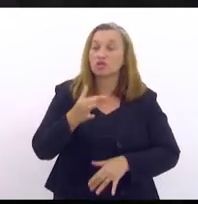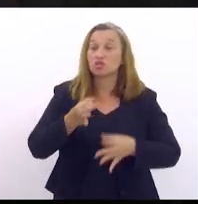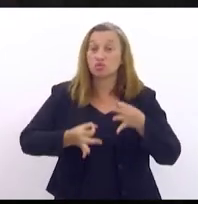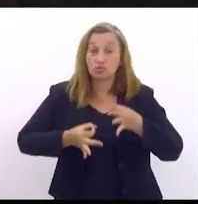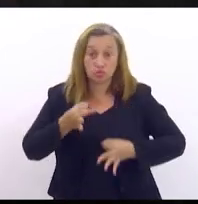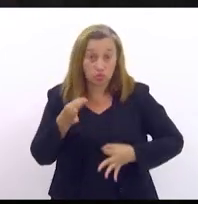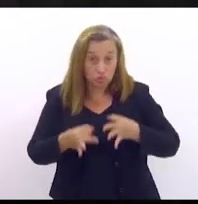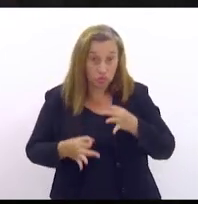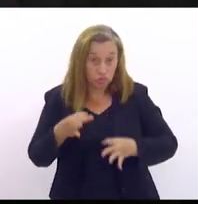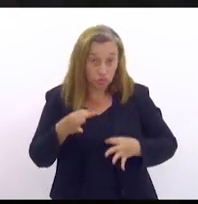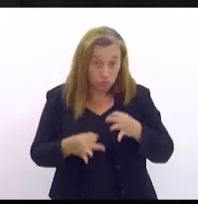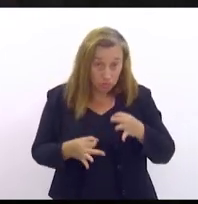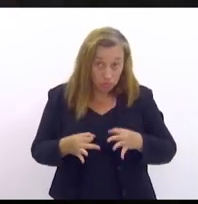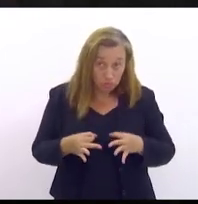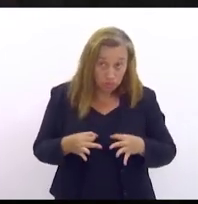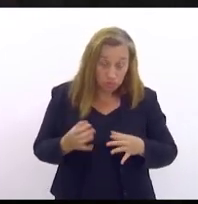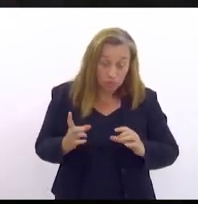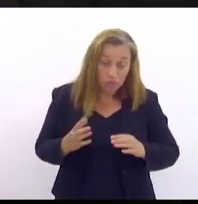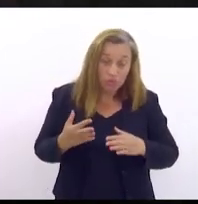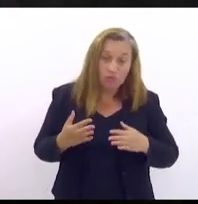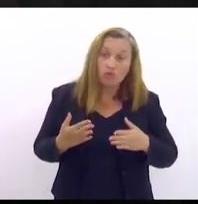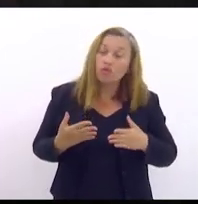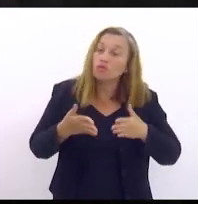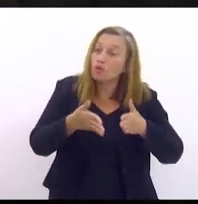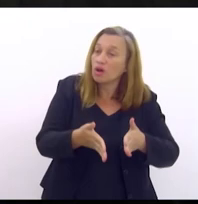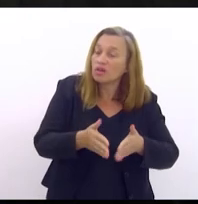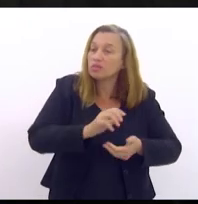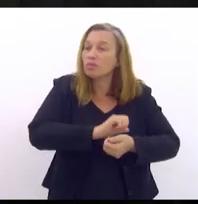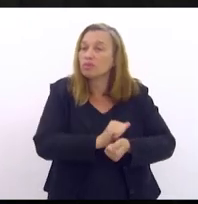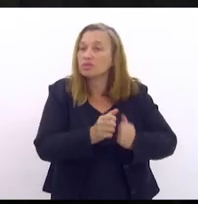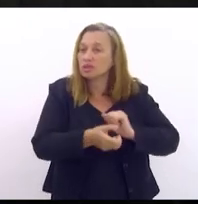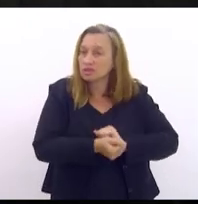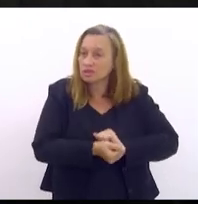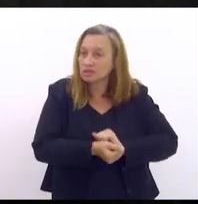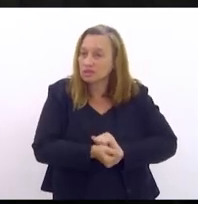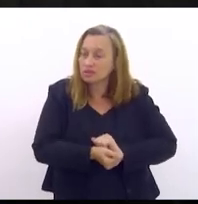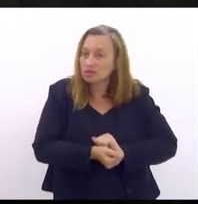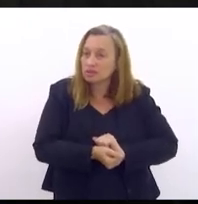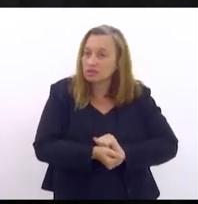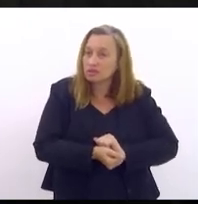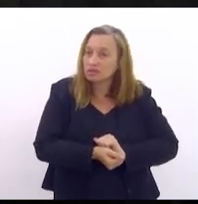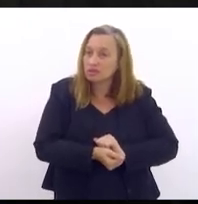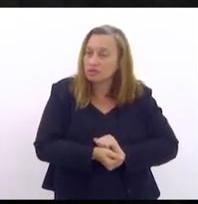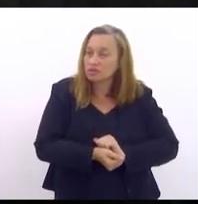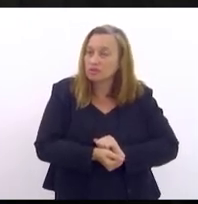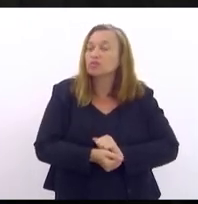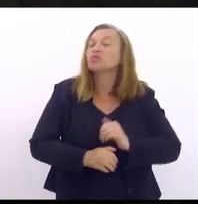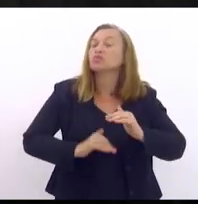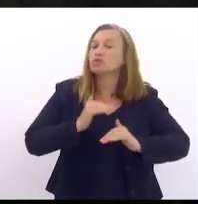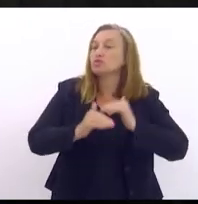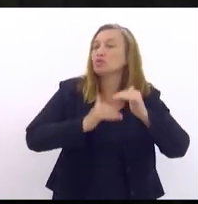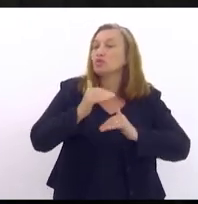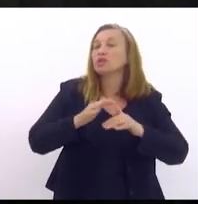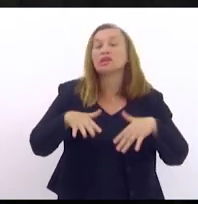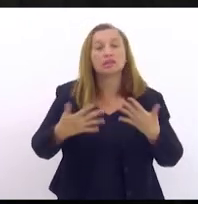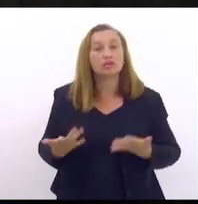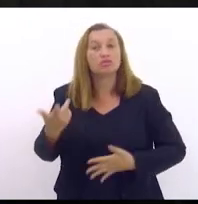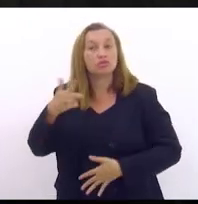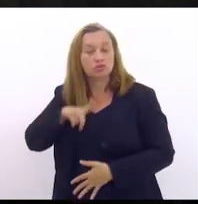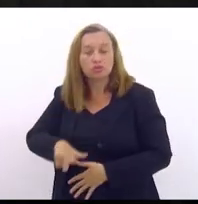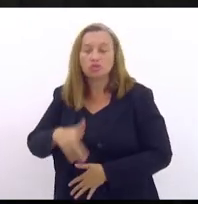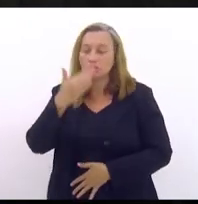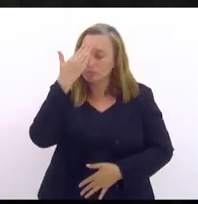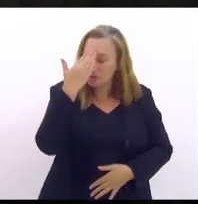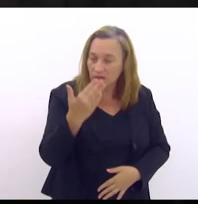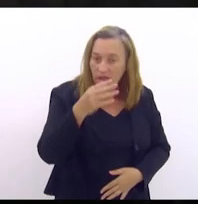Estado cada vez mais voltado para o artesanato, cada vez mais voltado para o desenvolvimento. Então, mais uma vez,